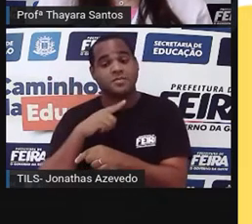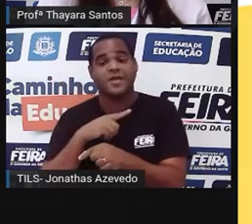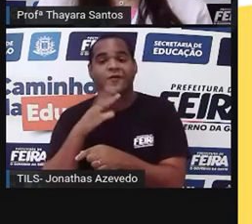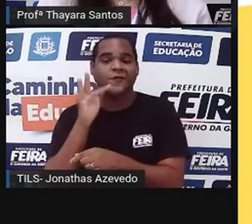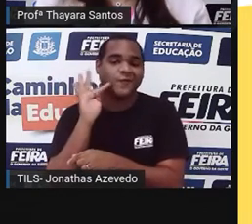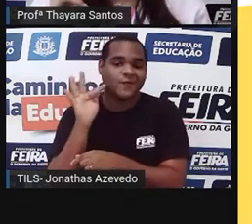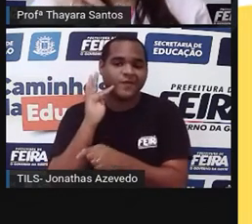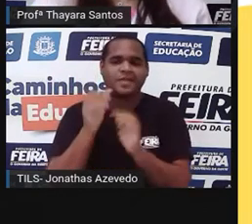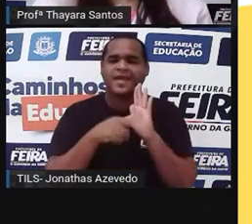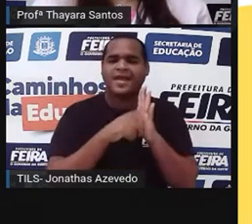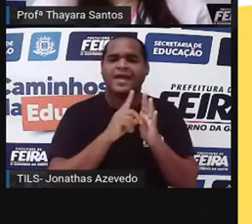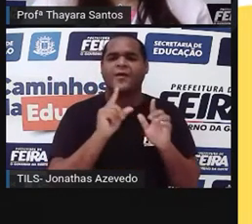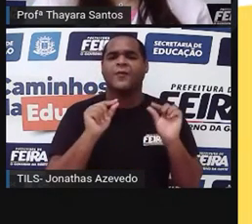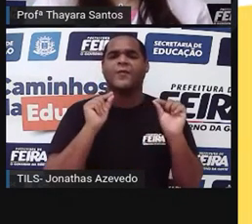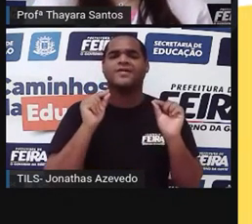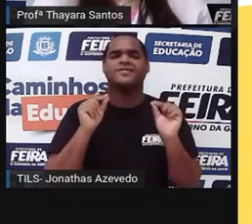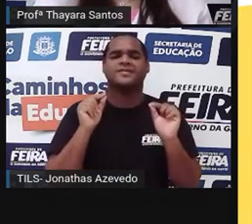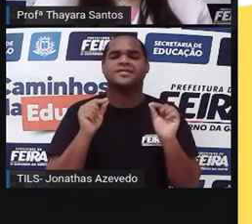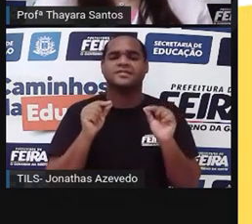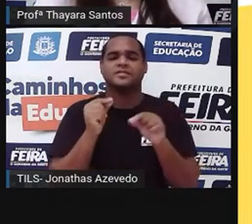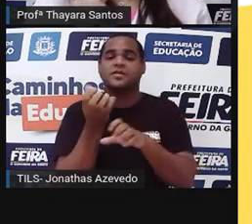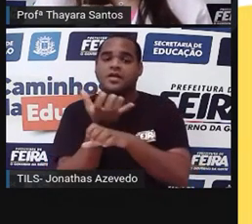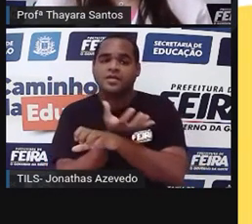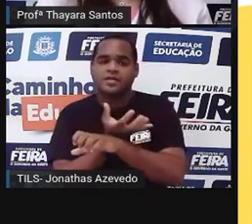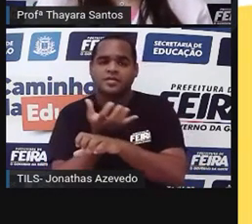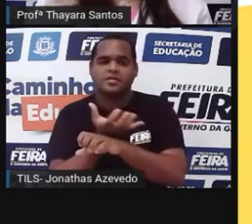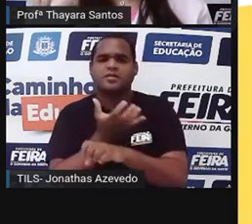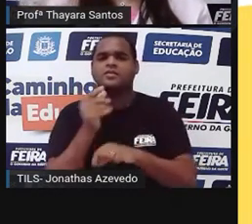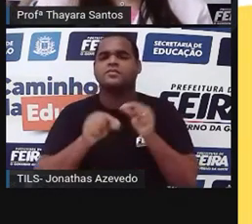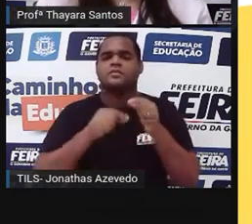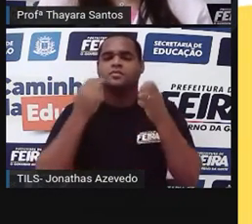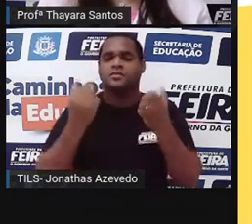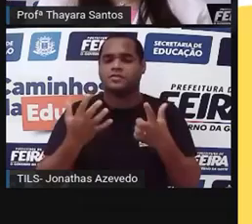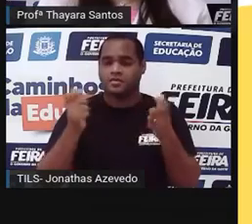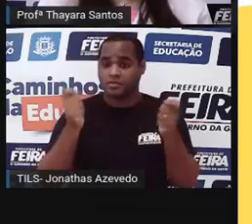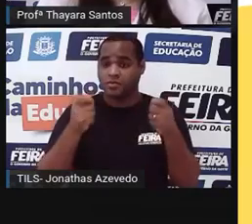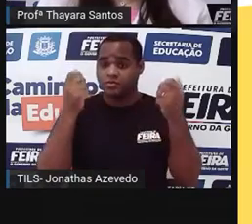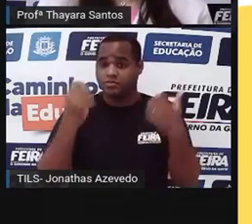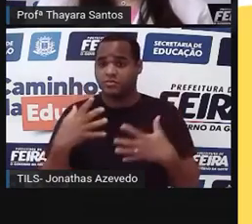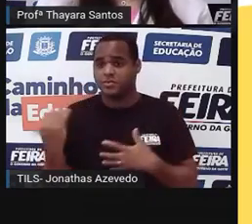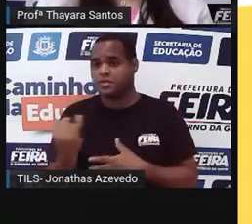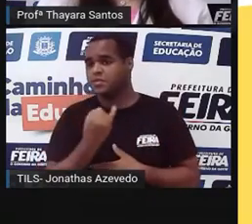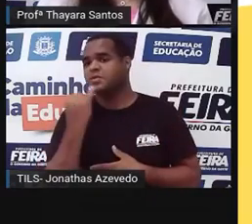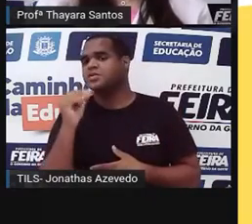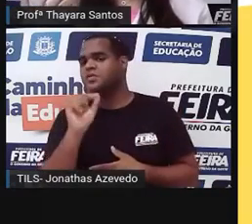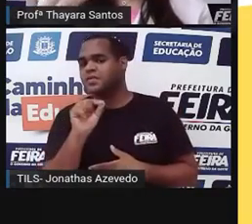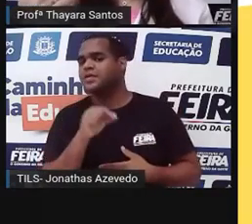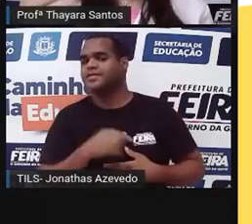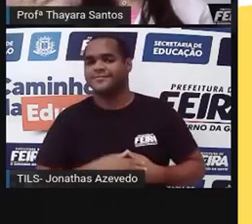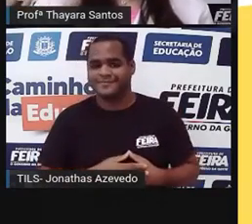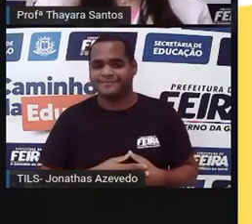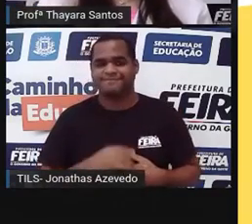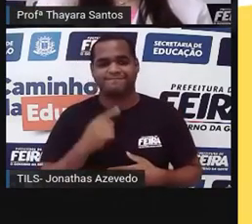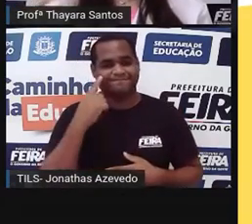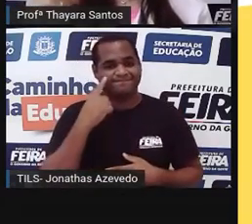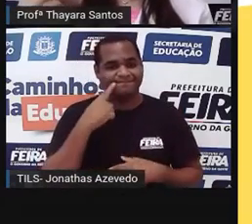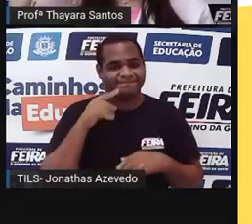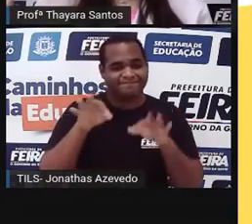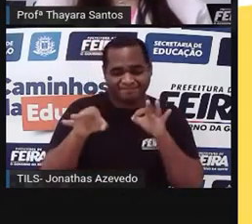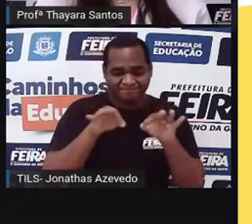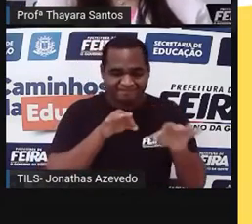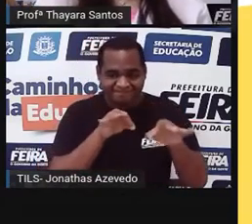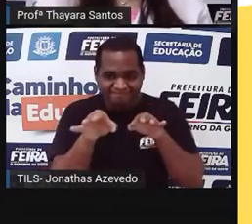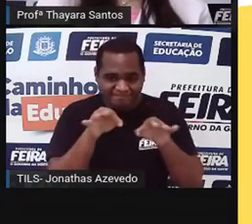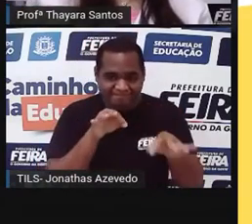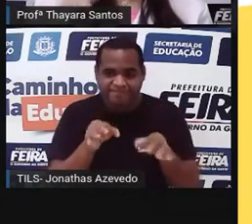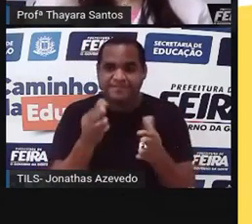de falar do anterior. A vegetação aí, no caso, é um serviço ecossistêmico de regulação. A gente